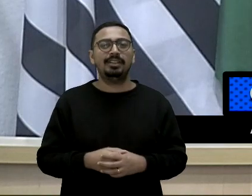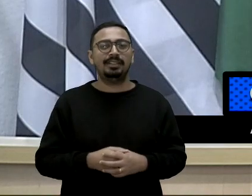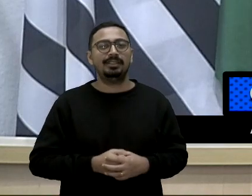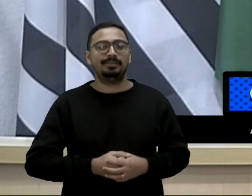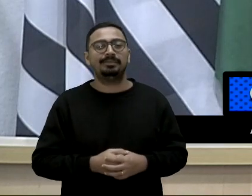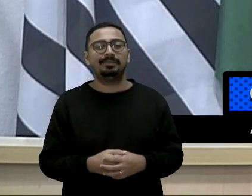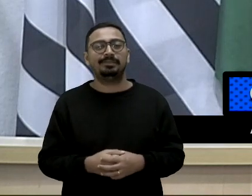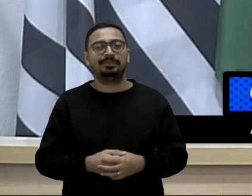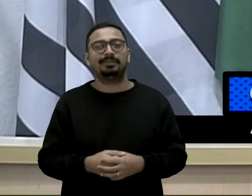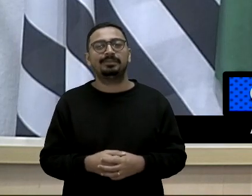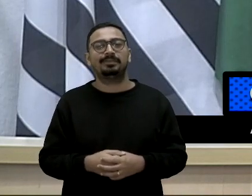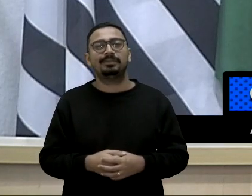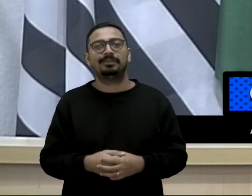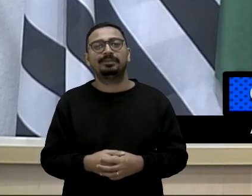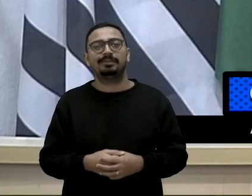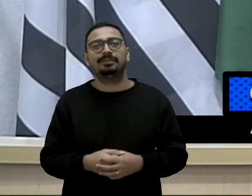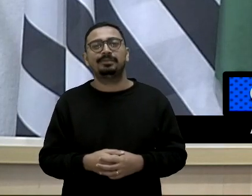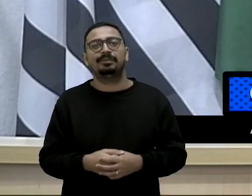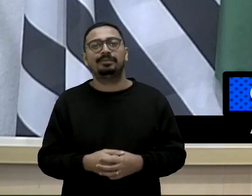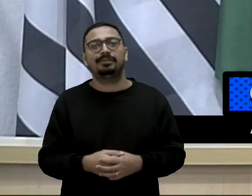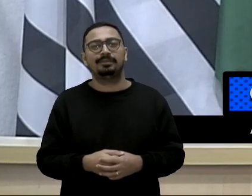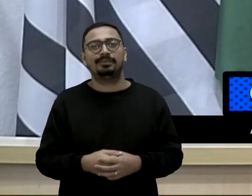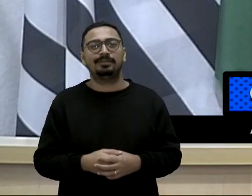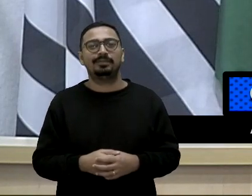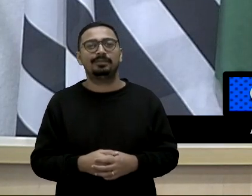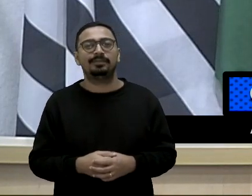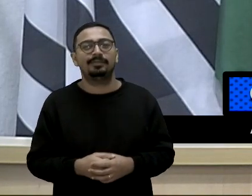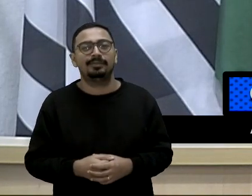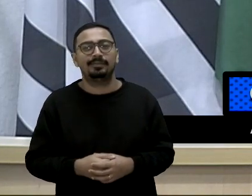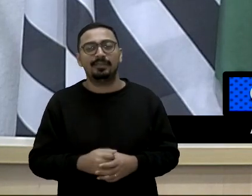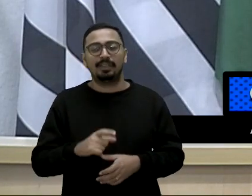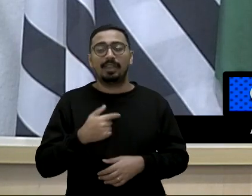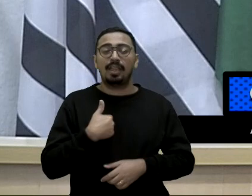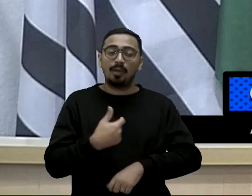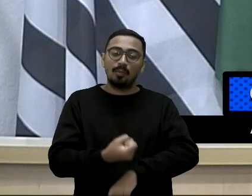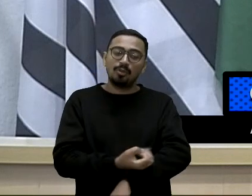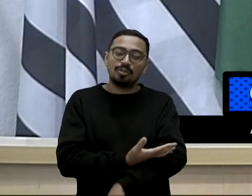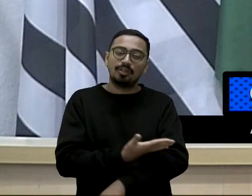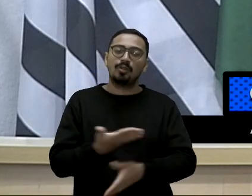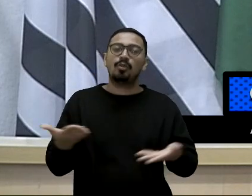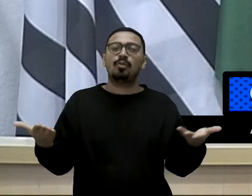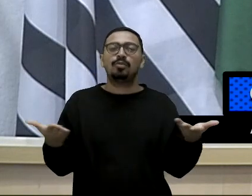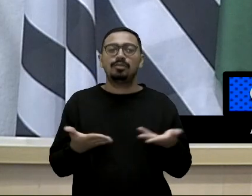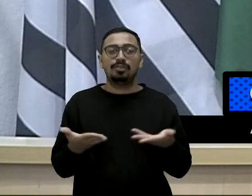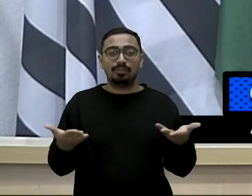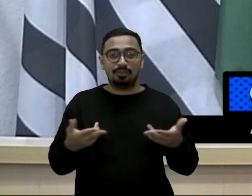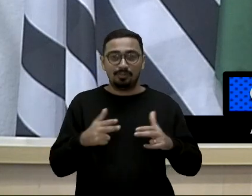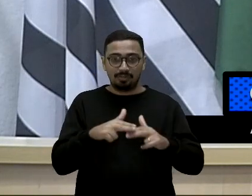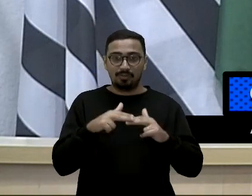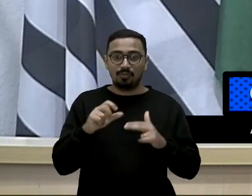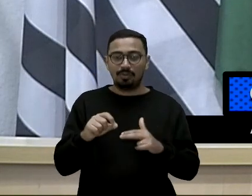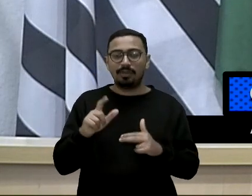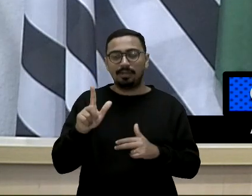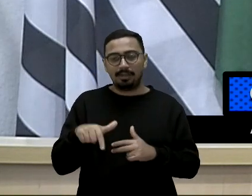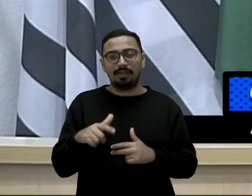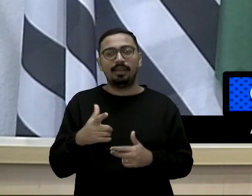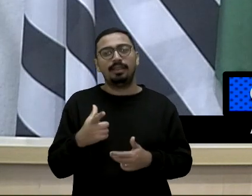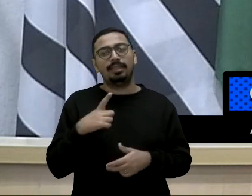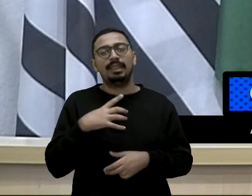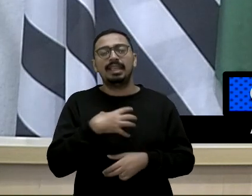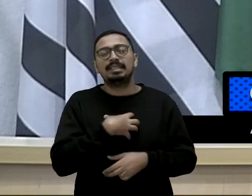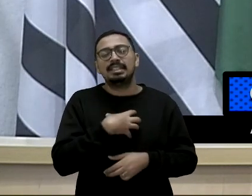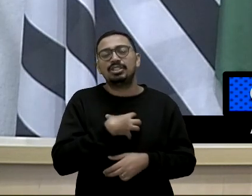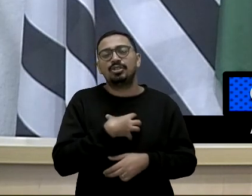eu acredito, né, e eu me emociono de estar aqui nesse lugar hoje, porque faz todo sentido e